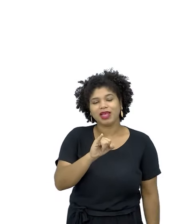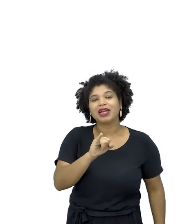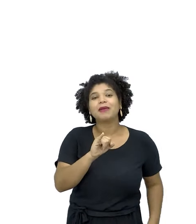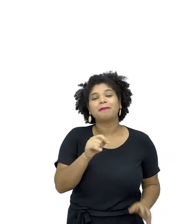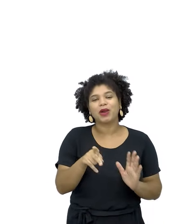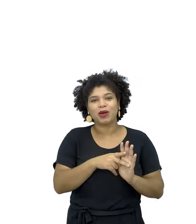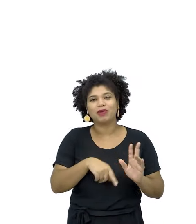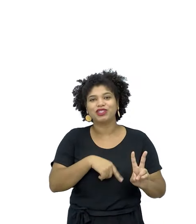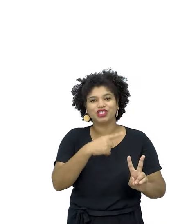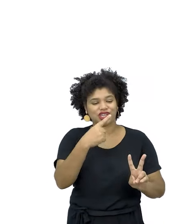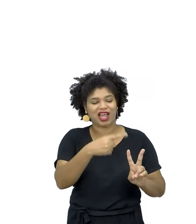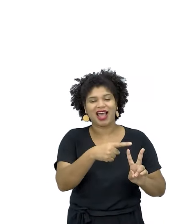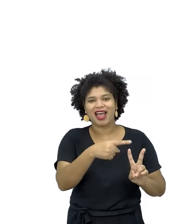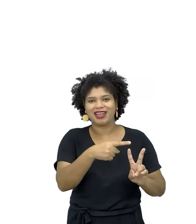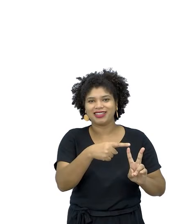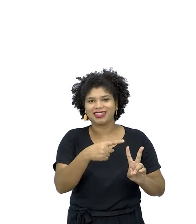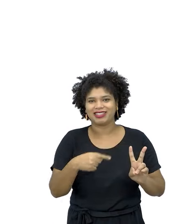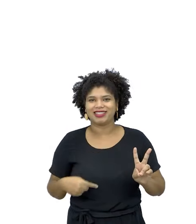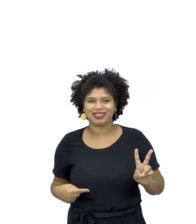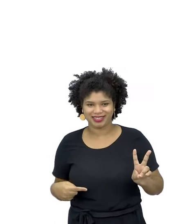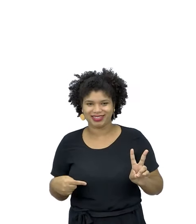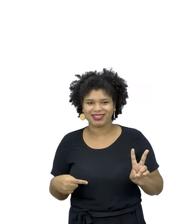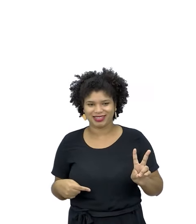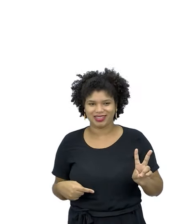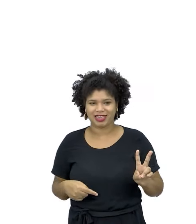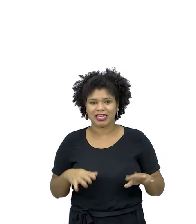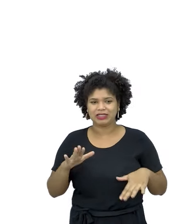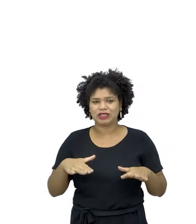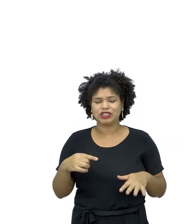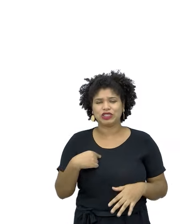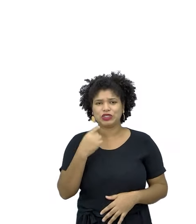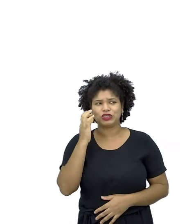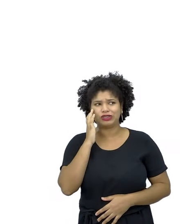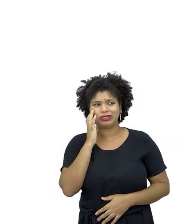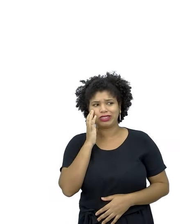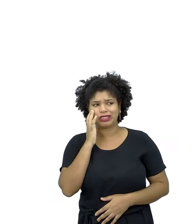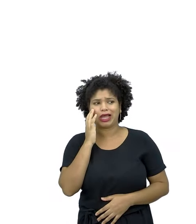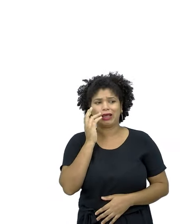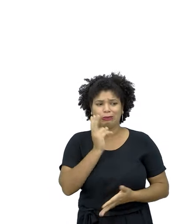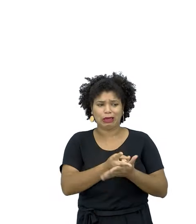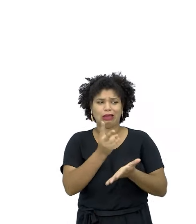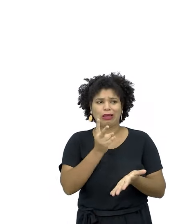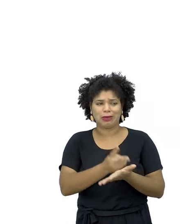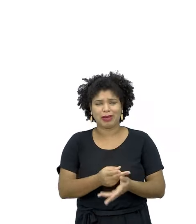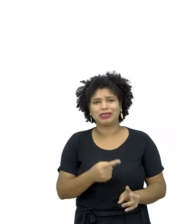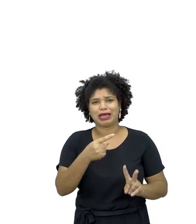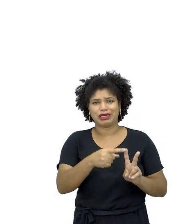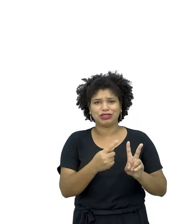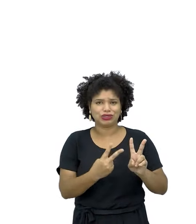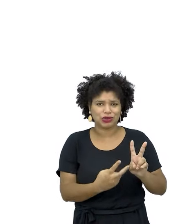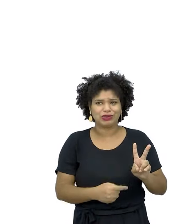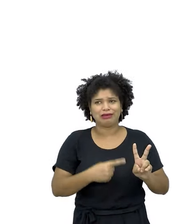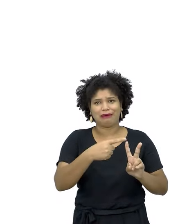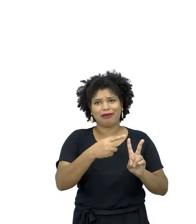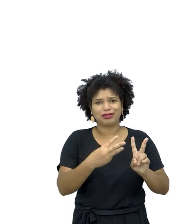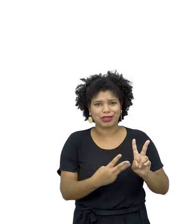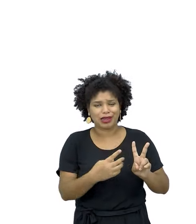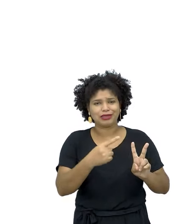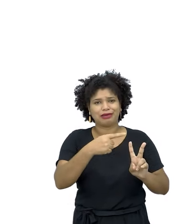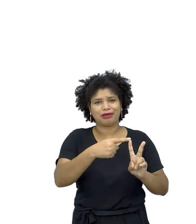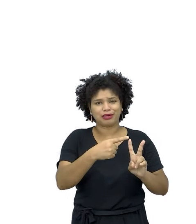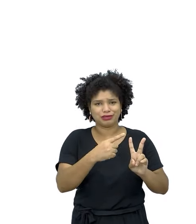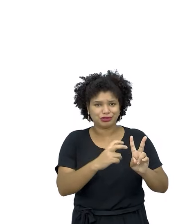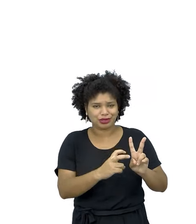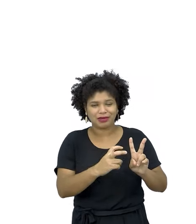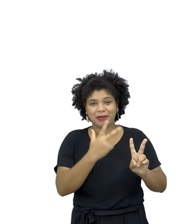raízes? Quando que eu vou trabalhar com raiz? E a gente às vezes fica sempre nas mesmas raízes quadradas, raiz de 2, raiz de 3, raiz de 5.